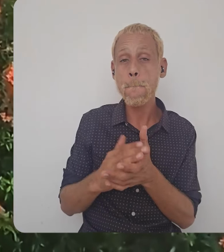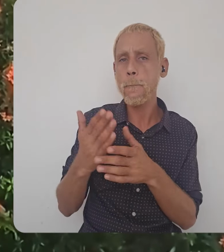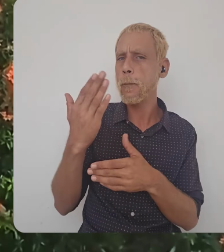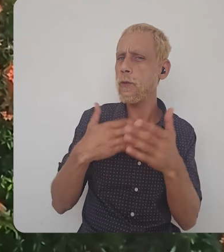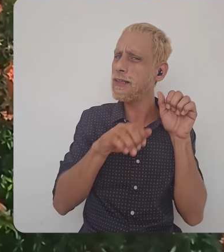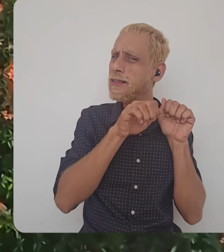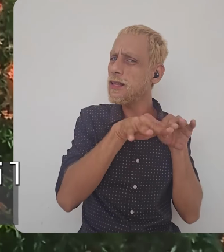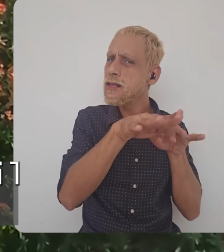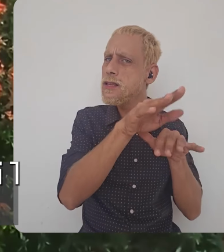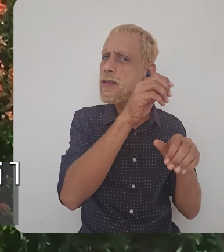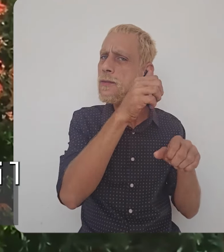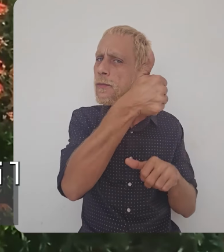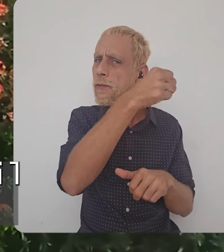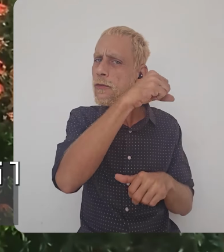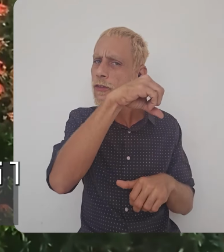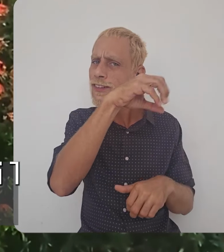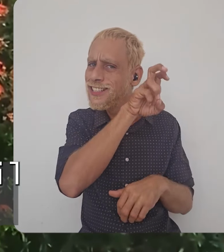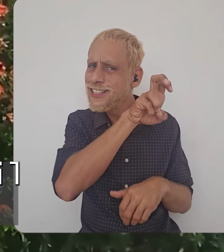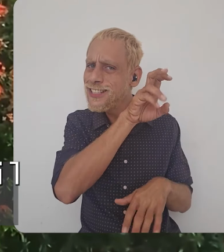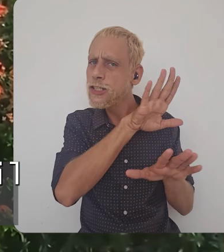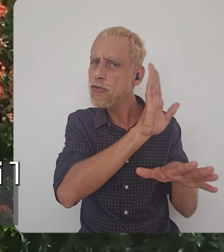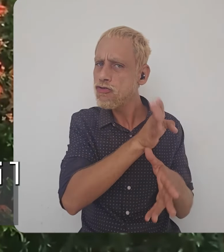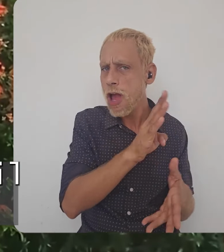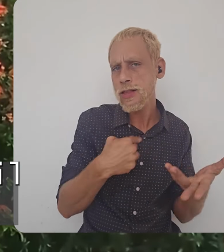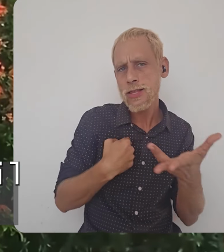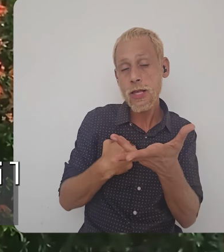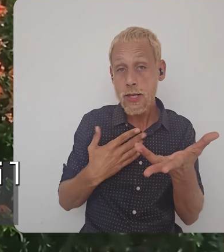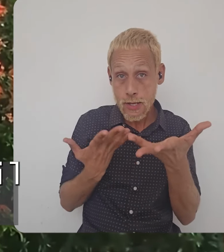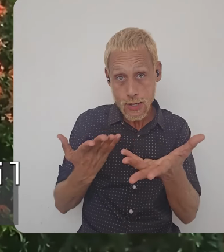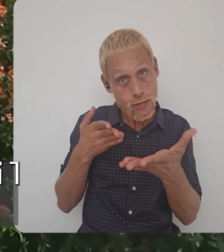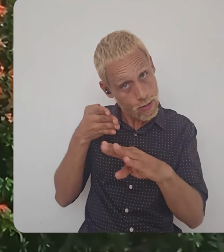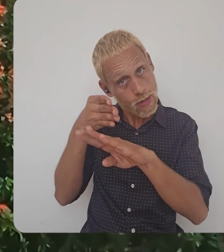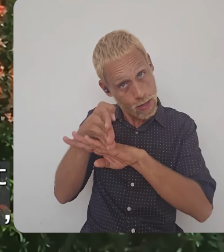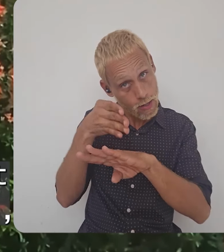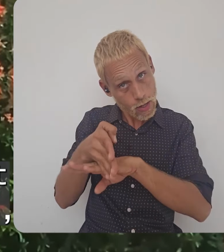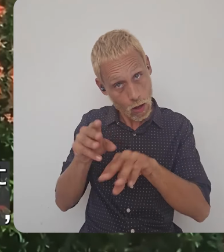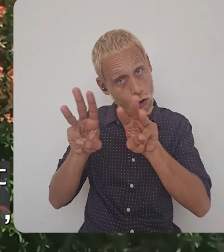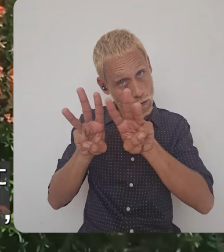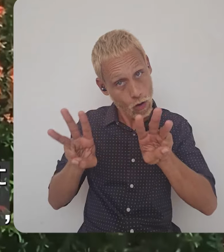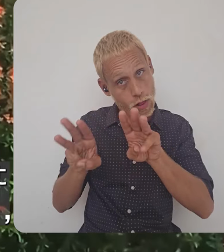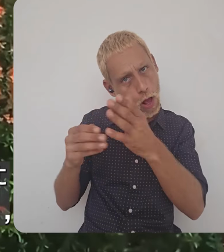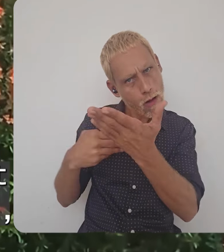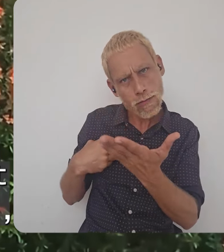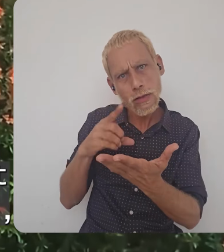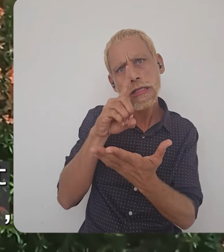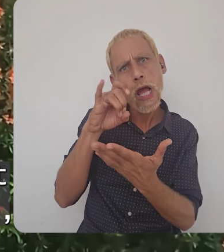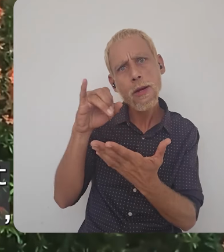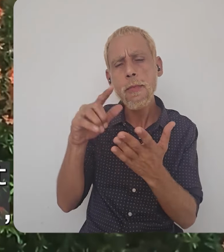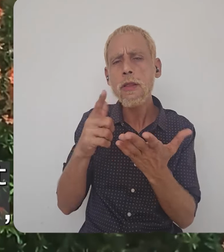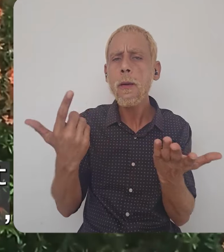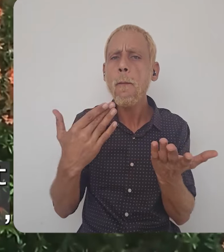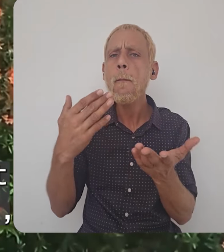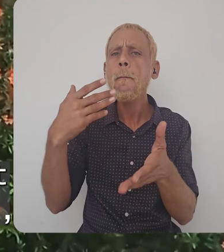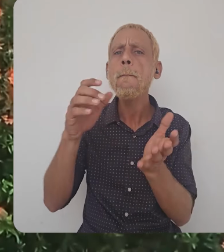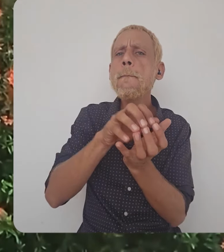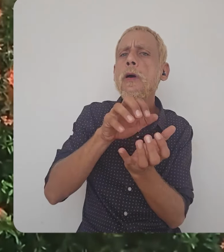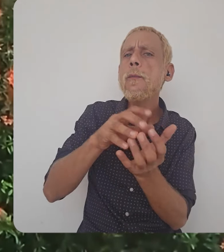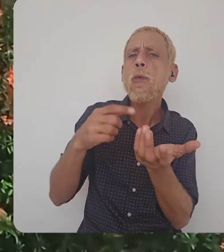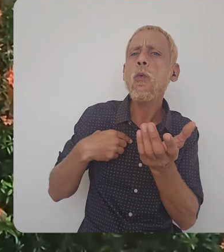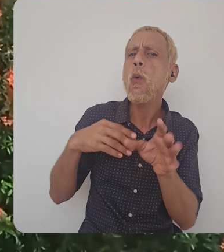internet naquela época, o acesso à internet comercial no Brasil começou em setembro de 1995, então quem já tinha acesso à internet naquela época queria acessar o